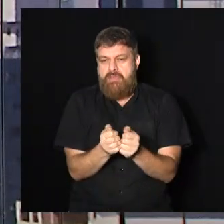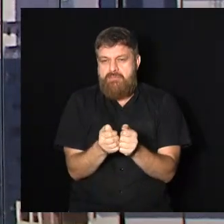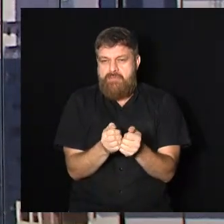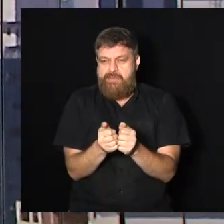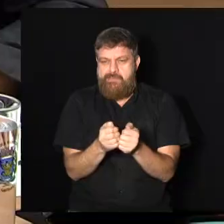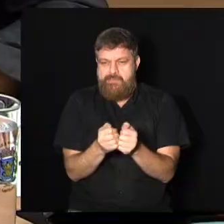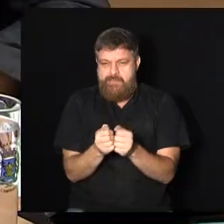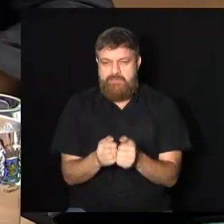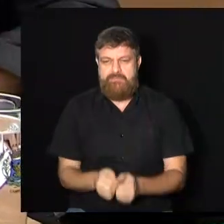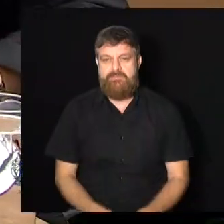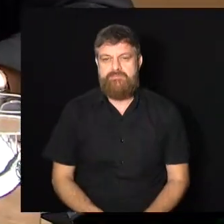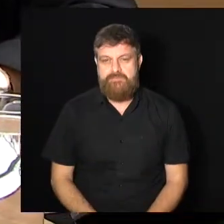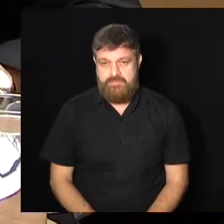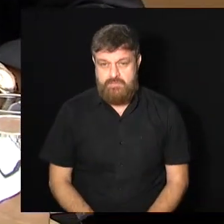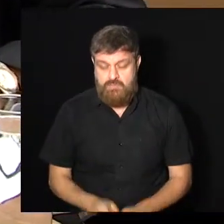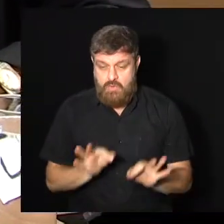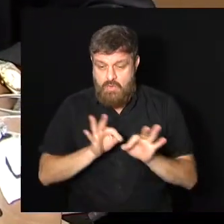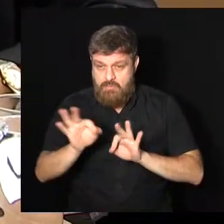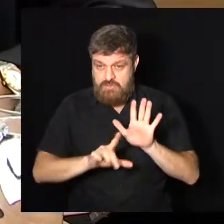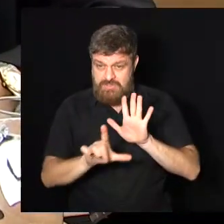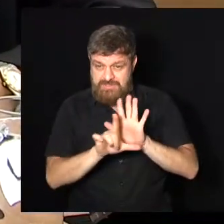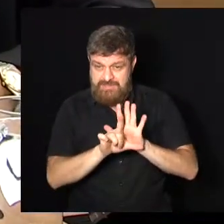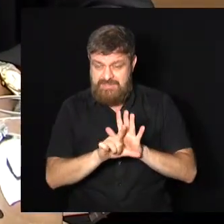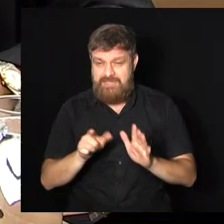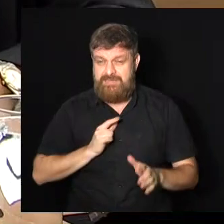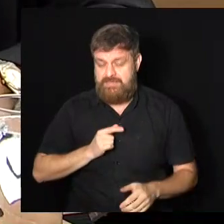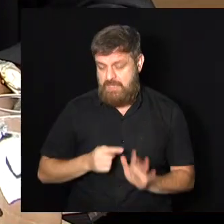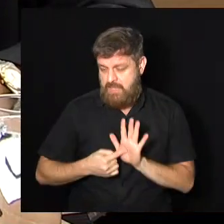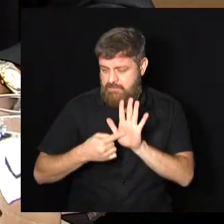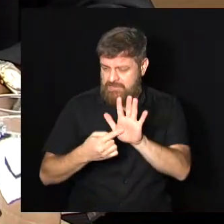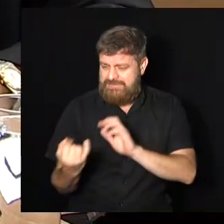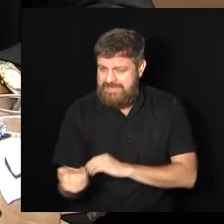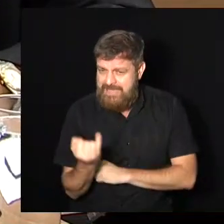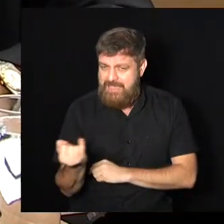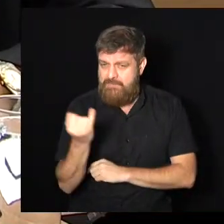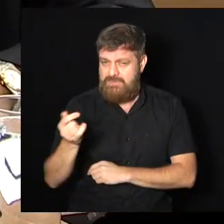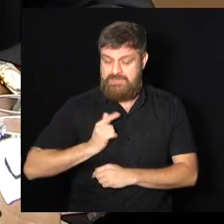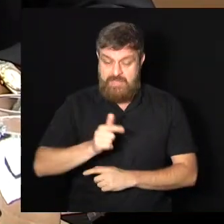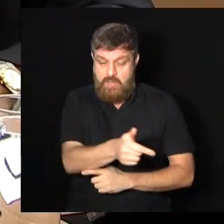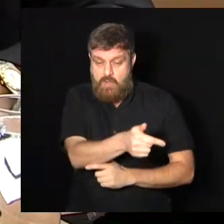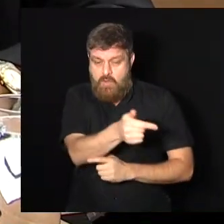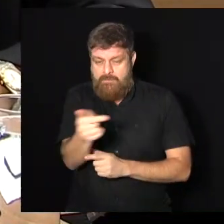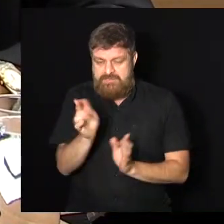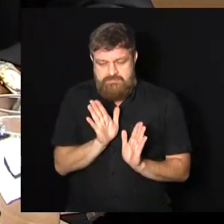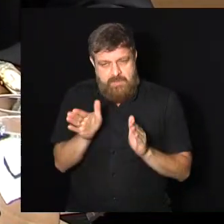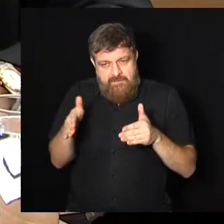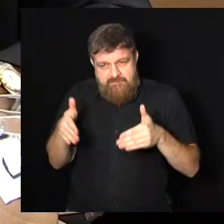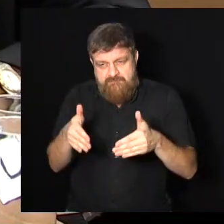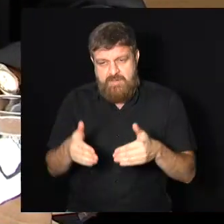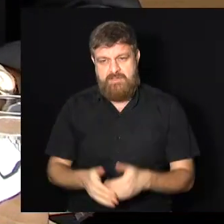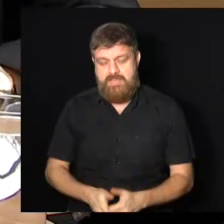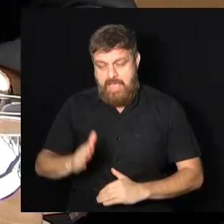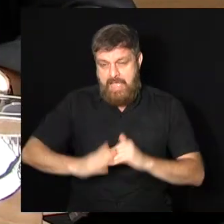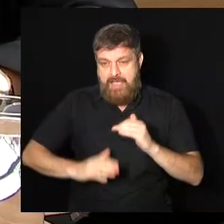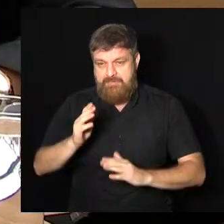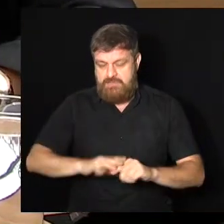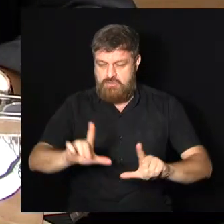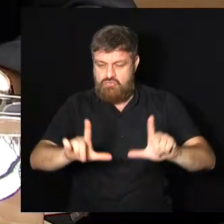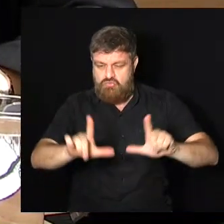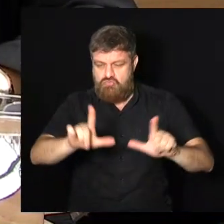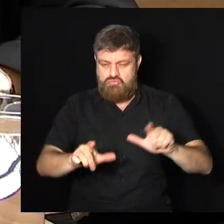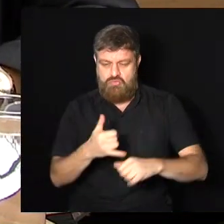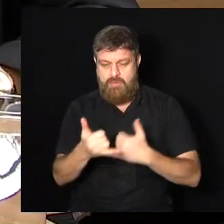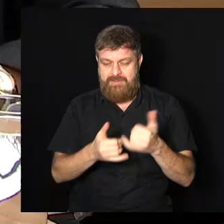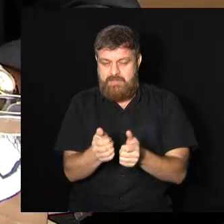na cidade. O projeto de lei ressalta a importância da semana dedicada aos esportes eletrônicos para